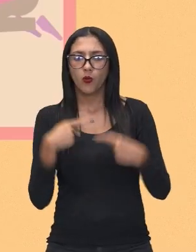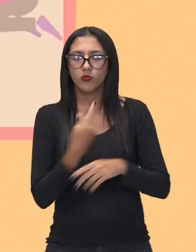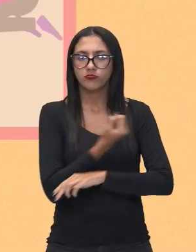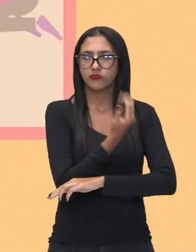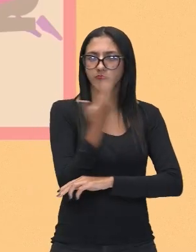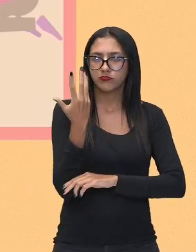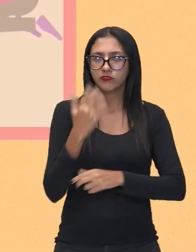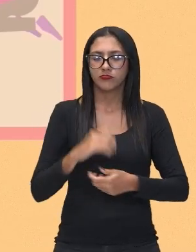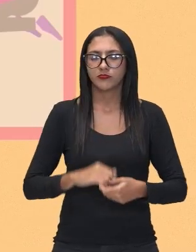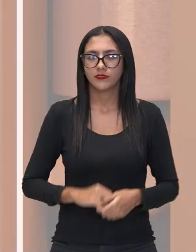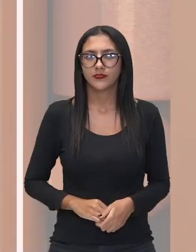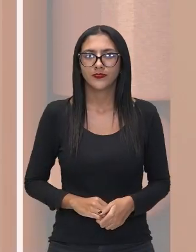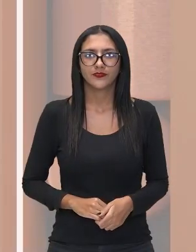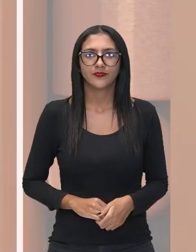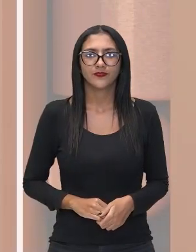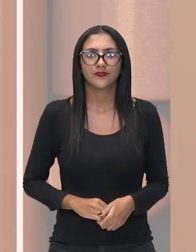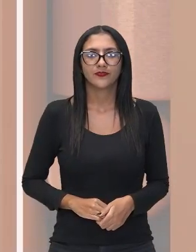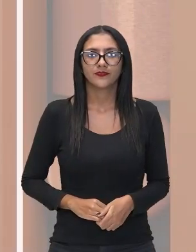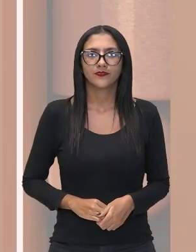natureza.